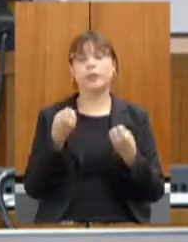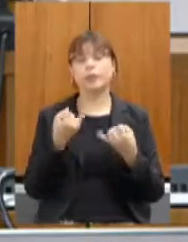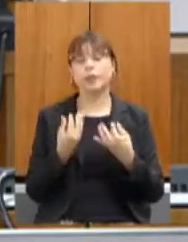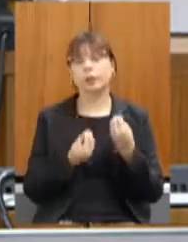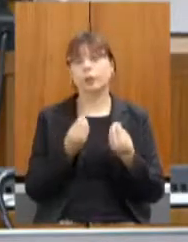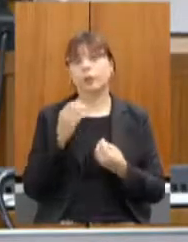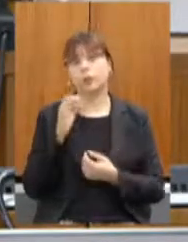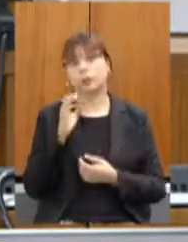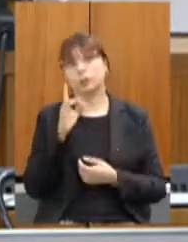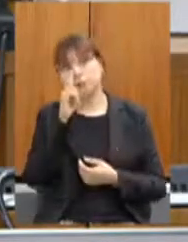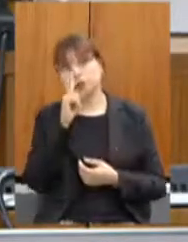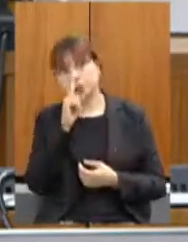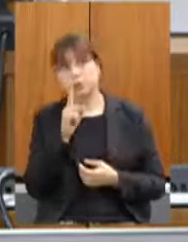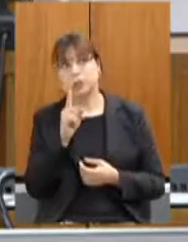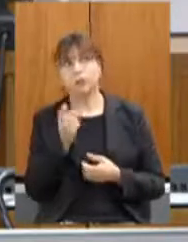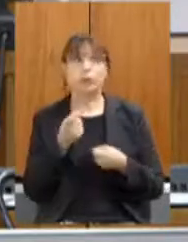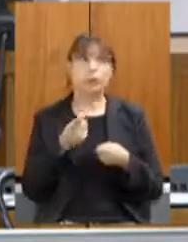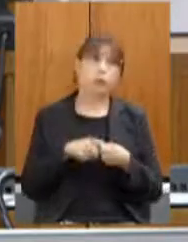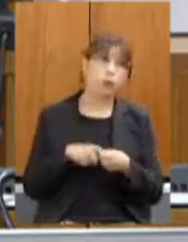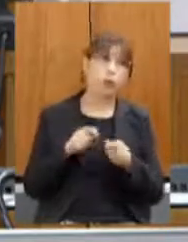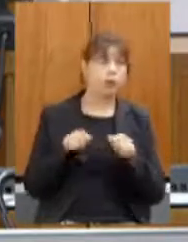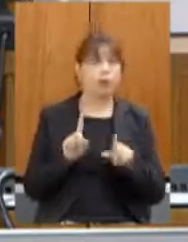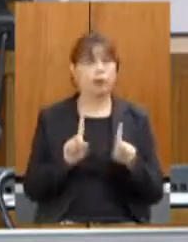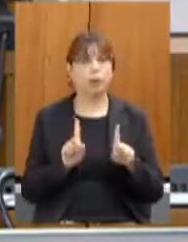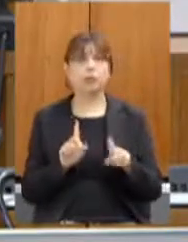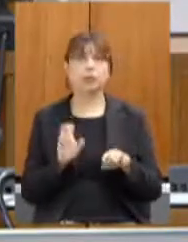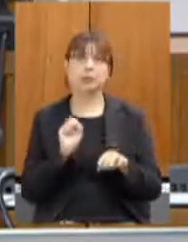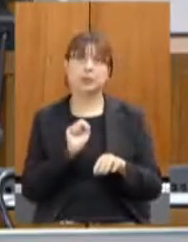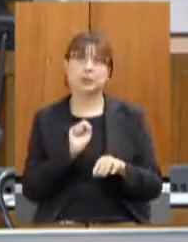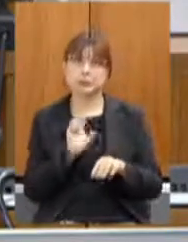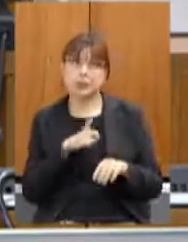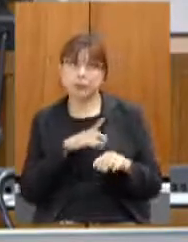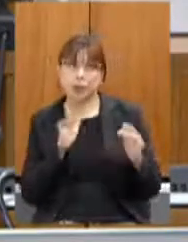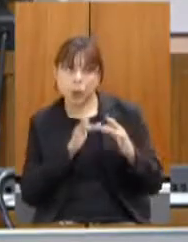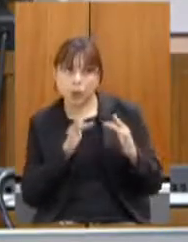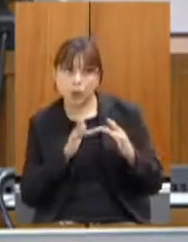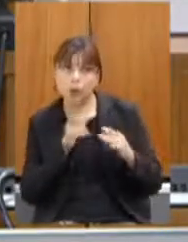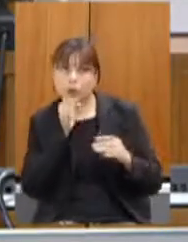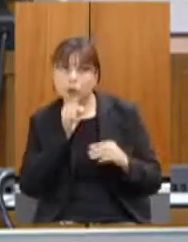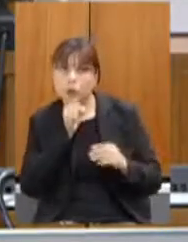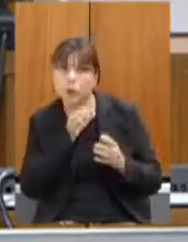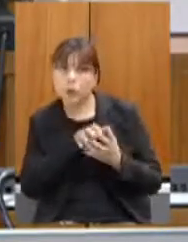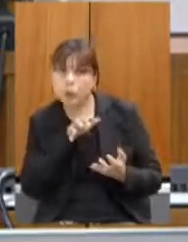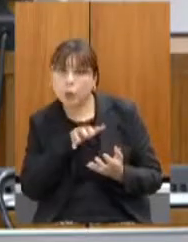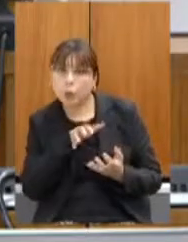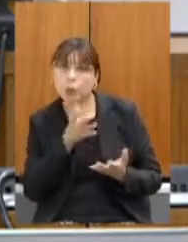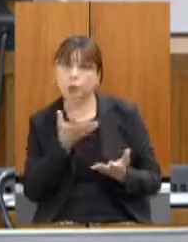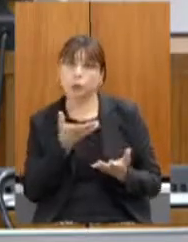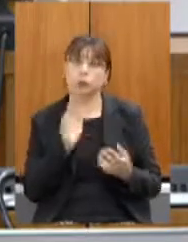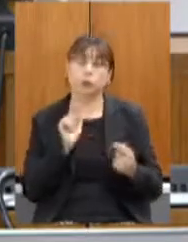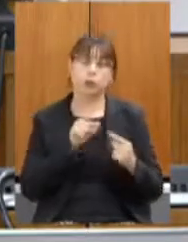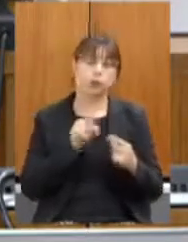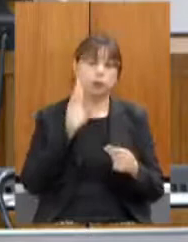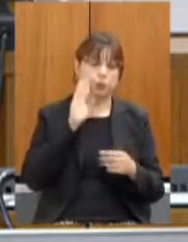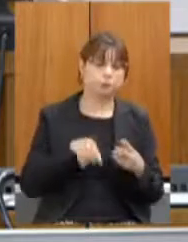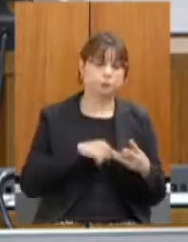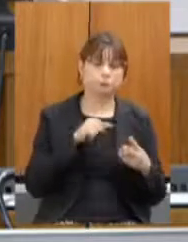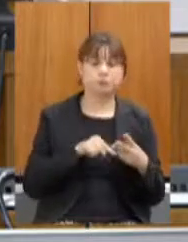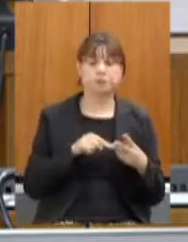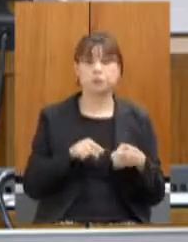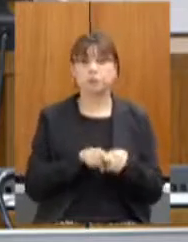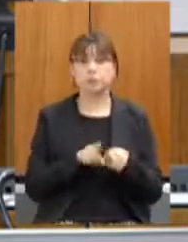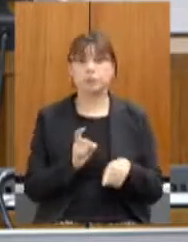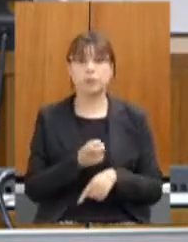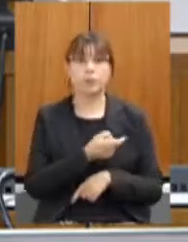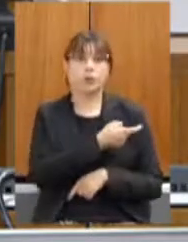retorno ou não se alma a convivência com idosos no ar então o nosso objetivo era esse em relação à vacinação